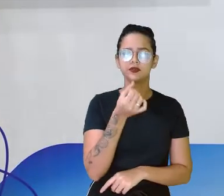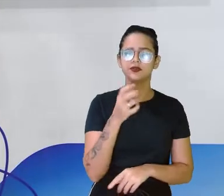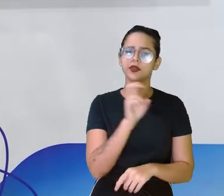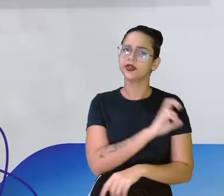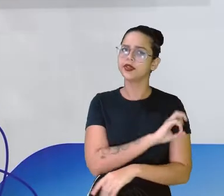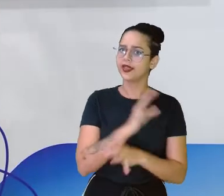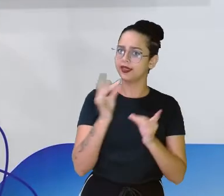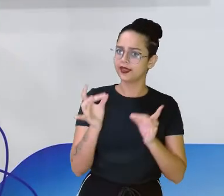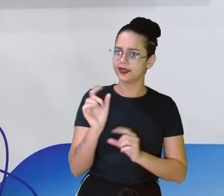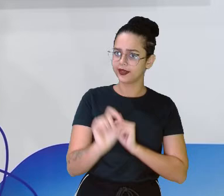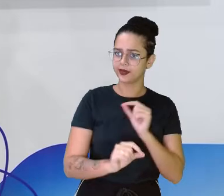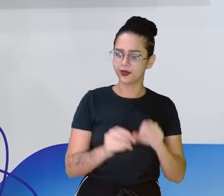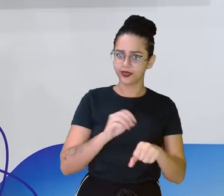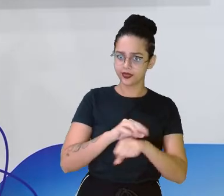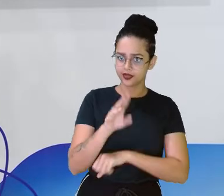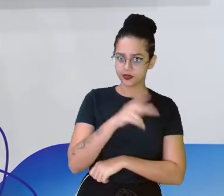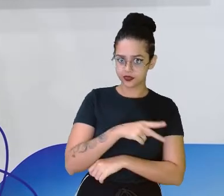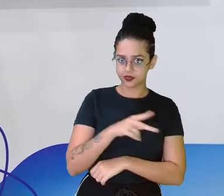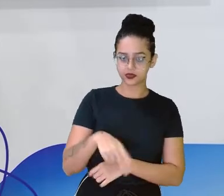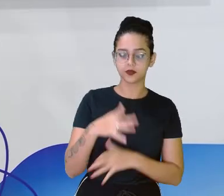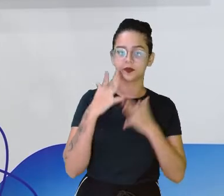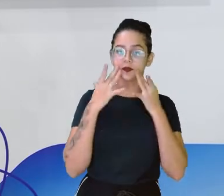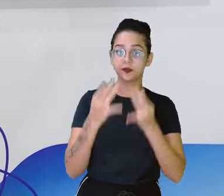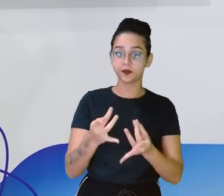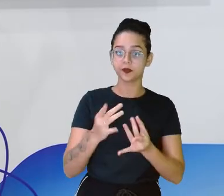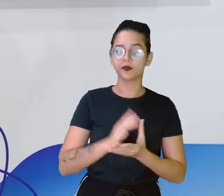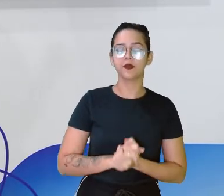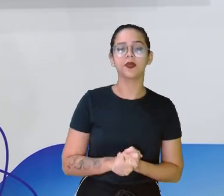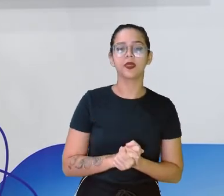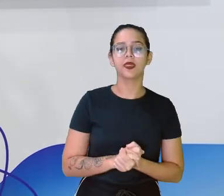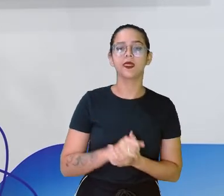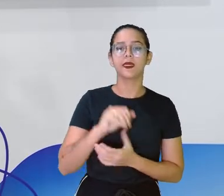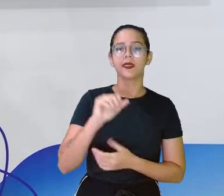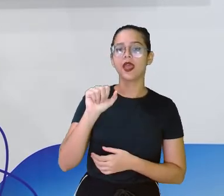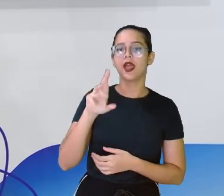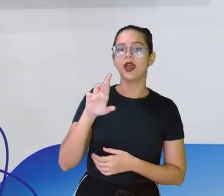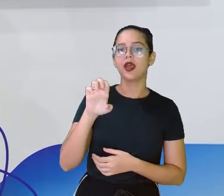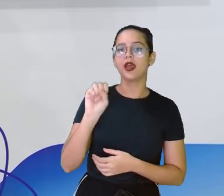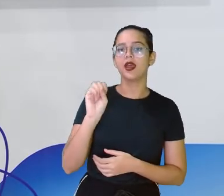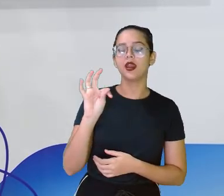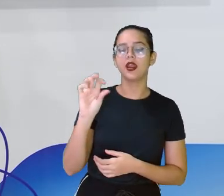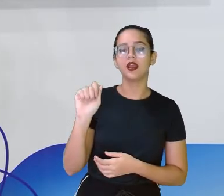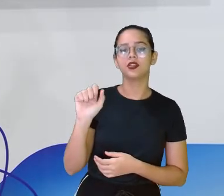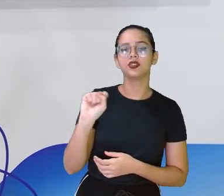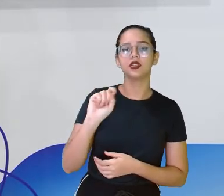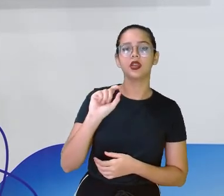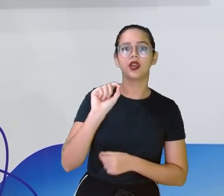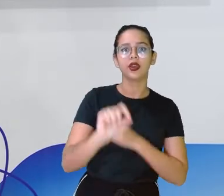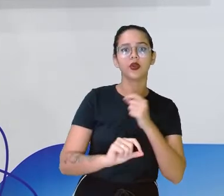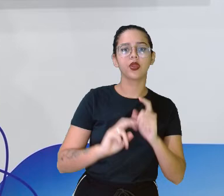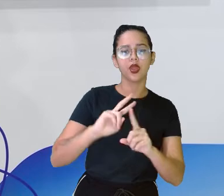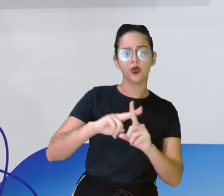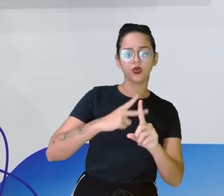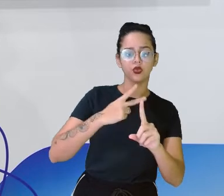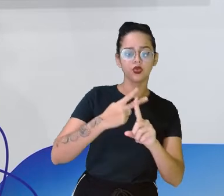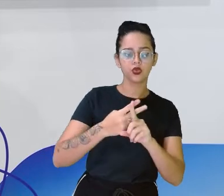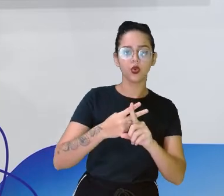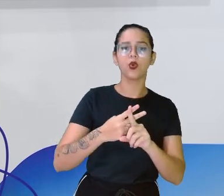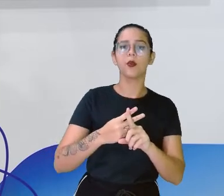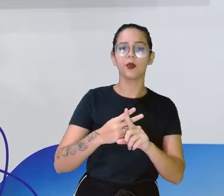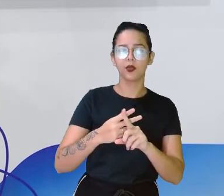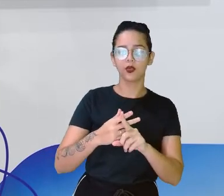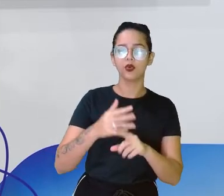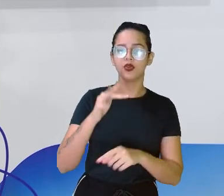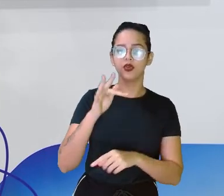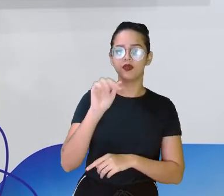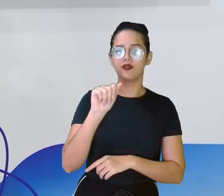detalhe, dica da professora. As arestas são o dobro das faces laterais.